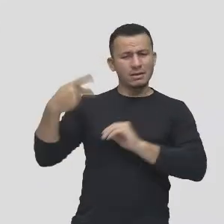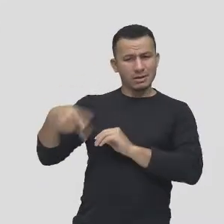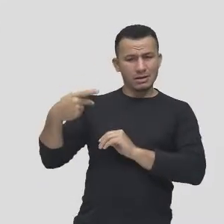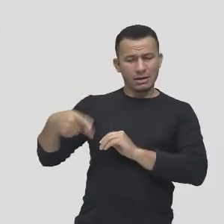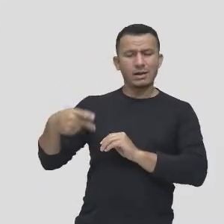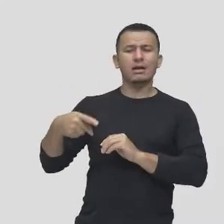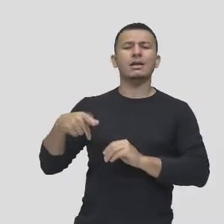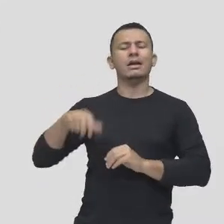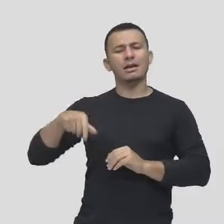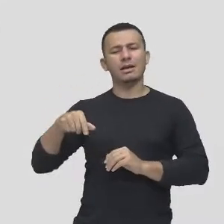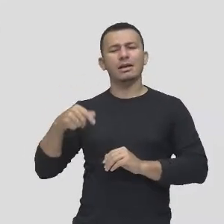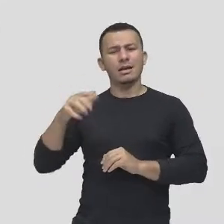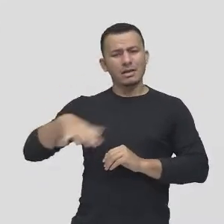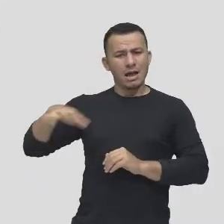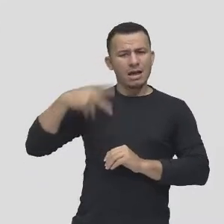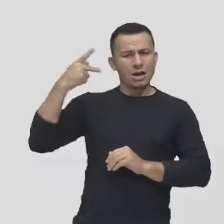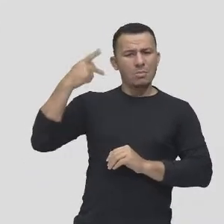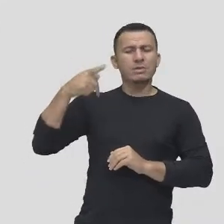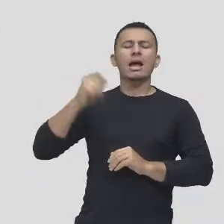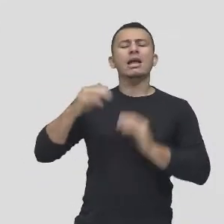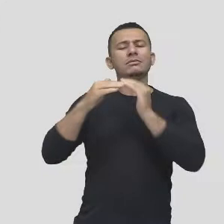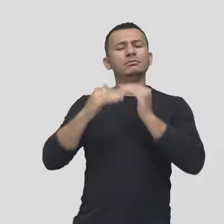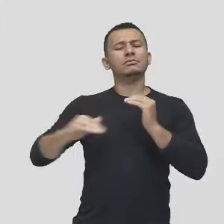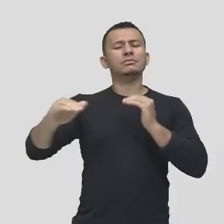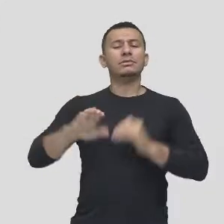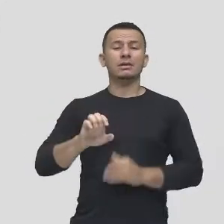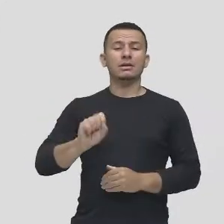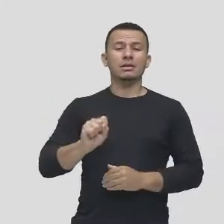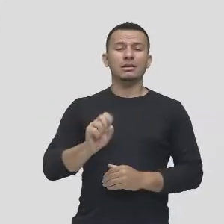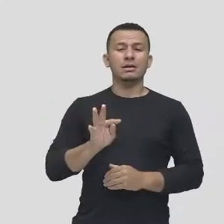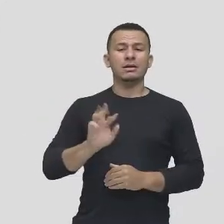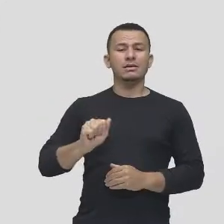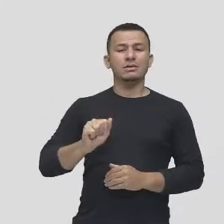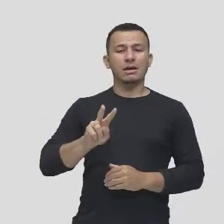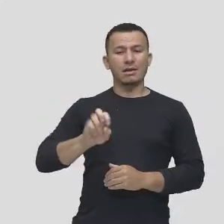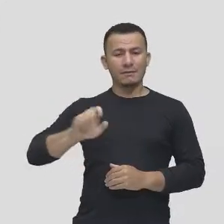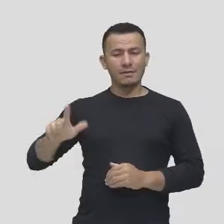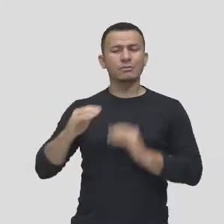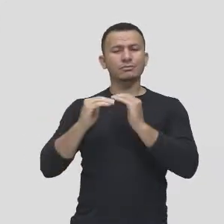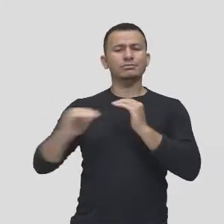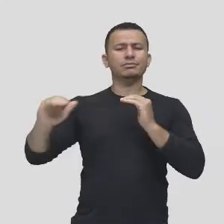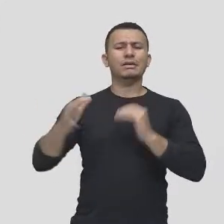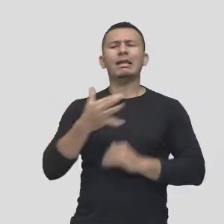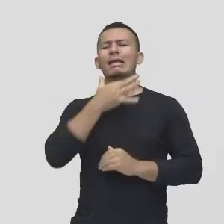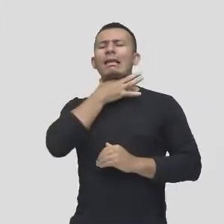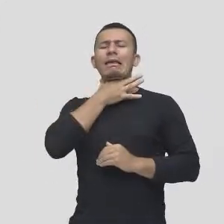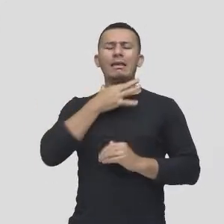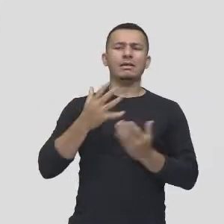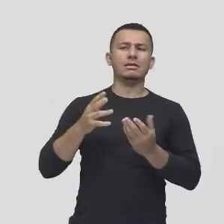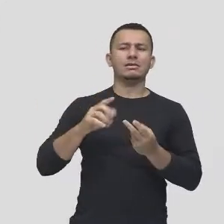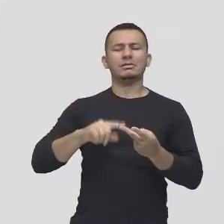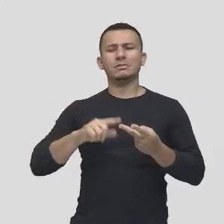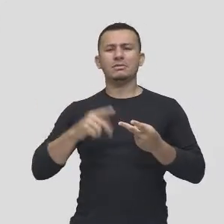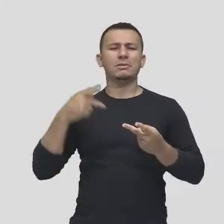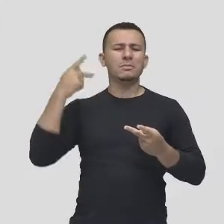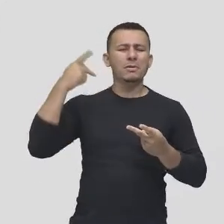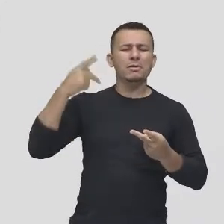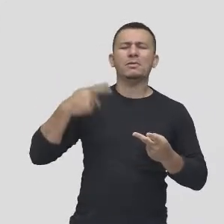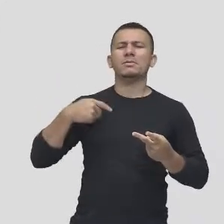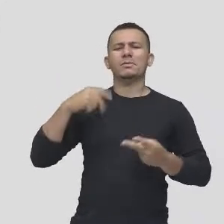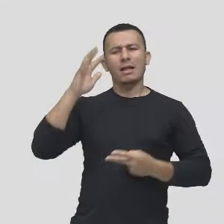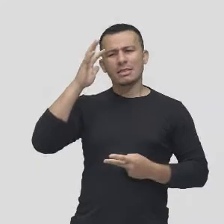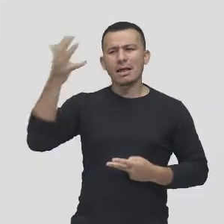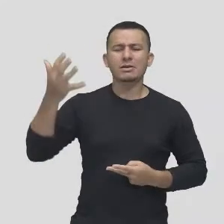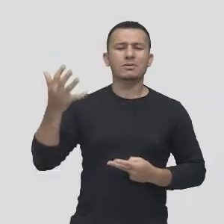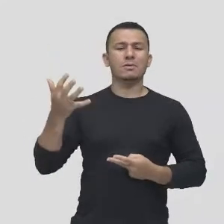um país politicamente estável. O que significa isso, né? Significa que não tem muitas crises políticas, as decisões que são